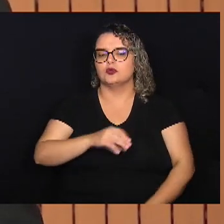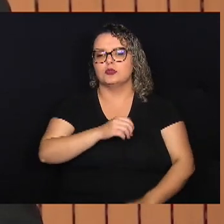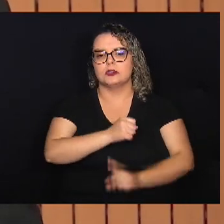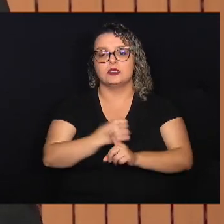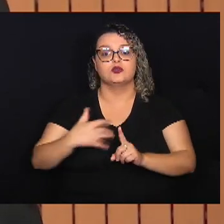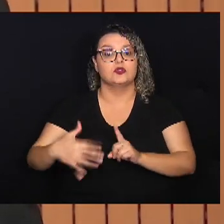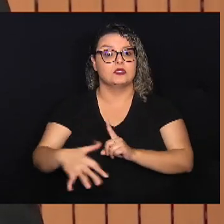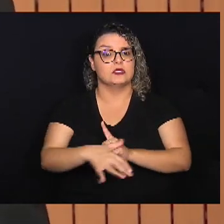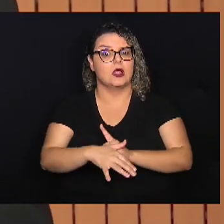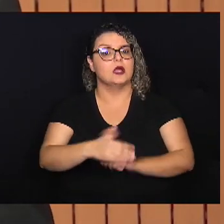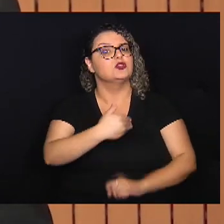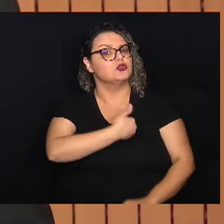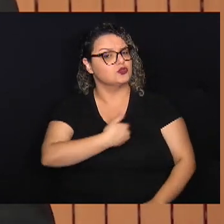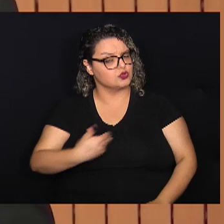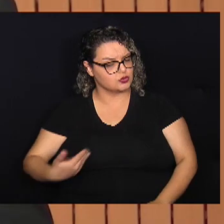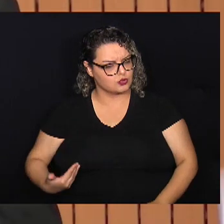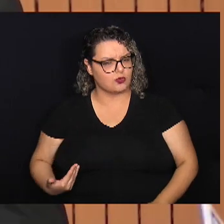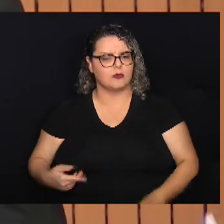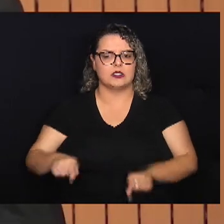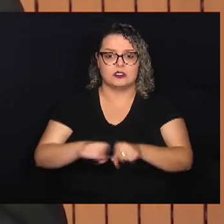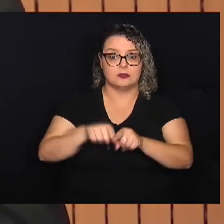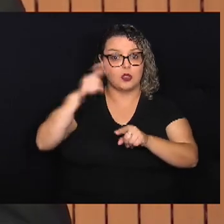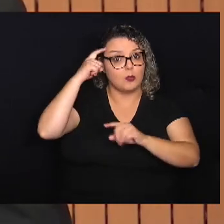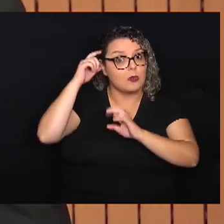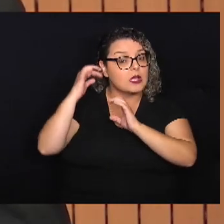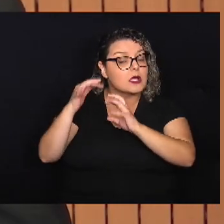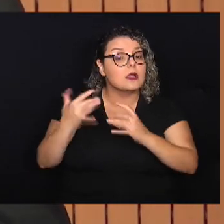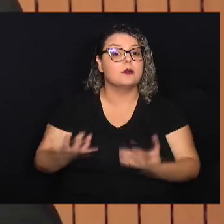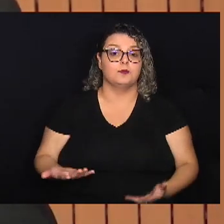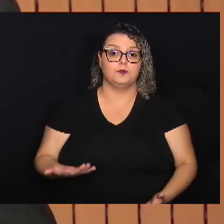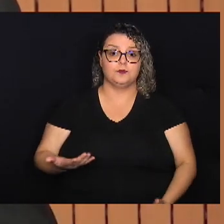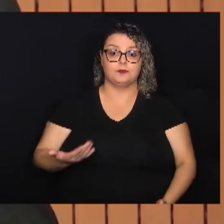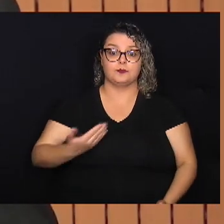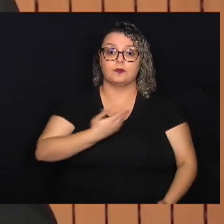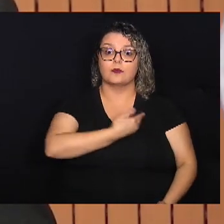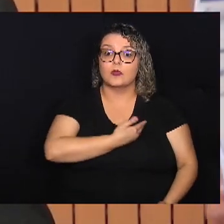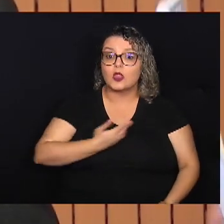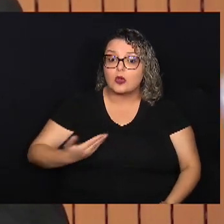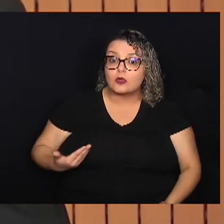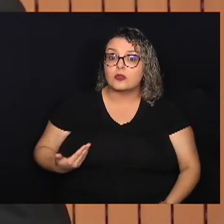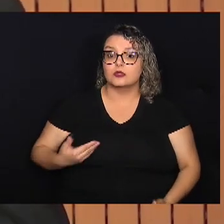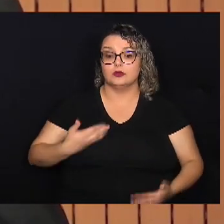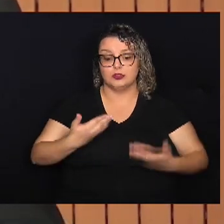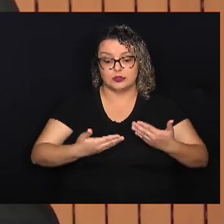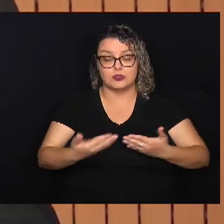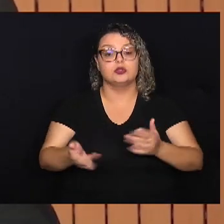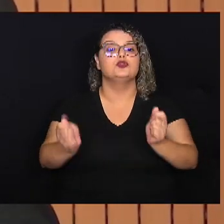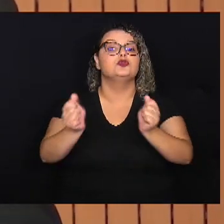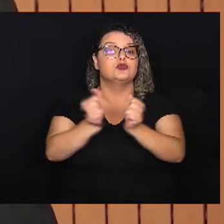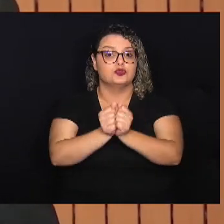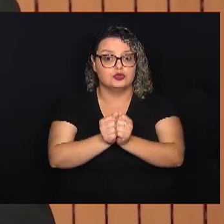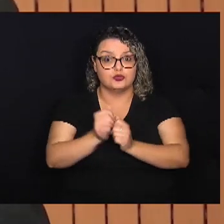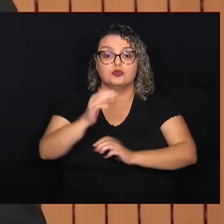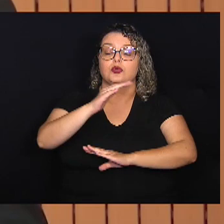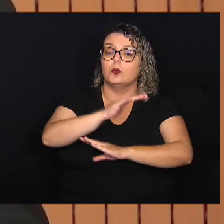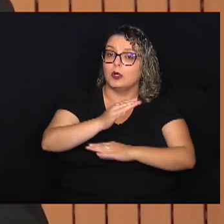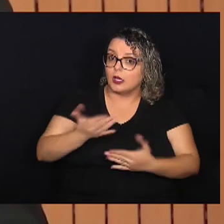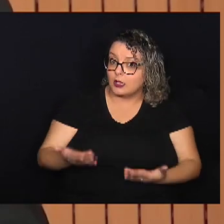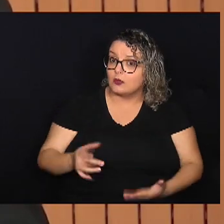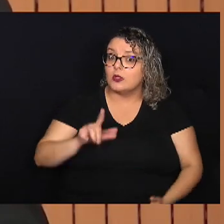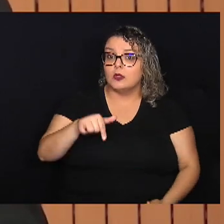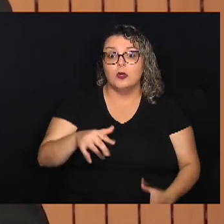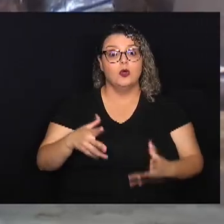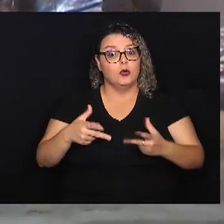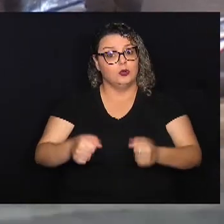da cidade. Essa que é a questão. O governo, quando eu digo, é o governo que está dirigindo juntamente com a Câmara e depois com todos